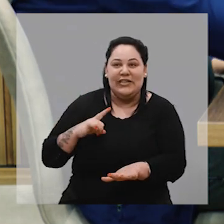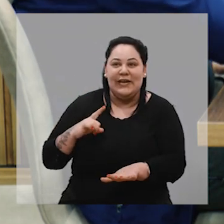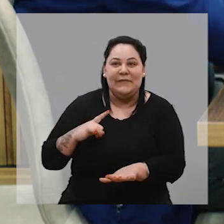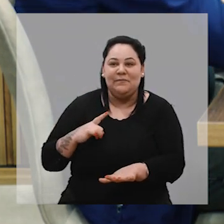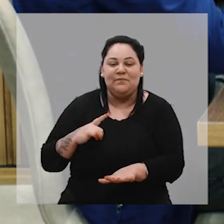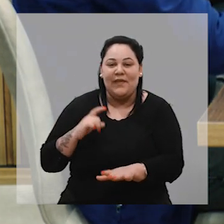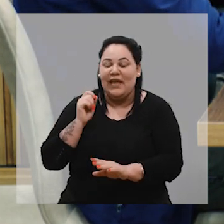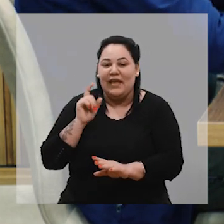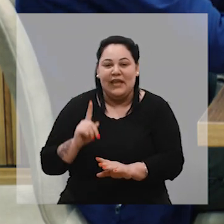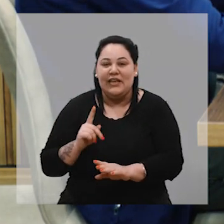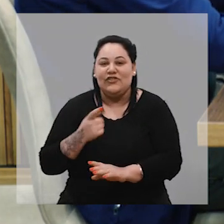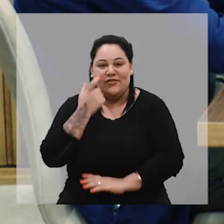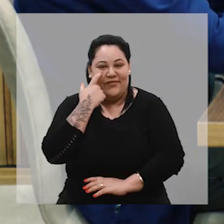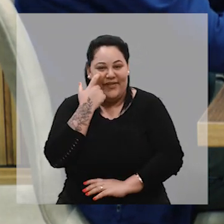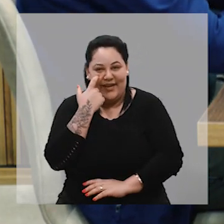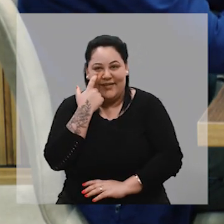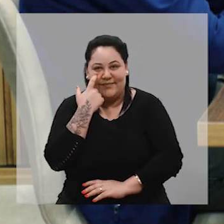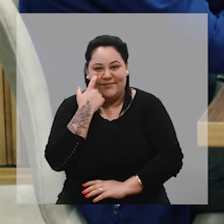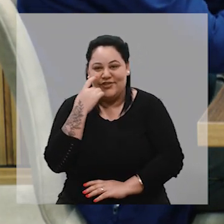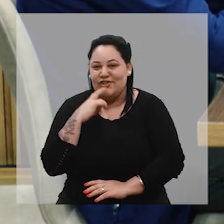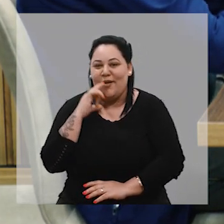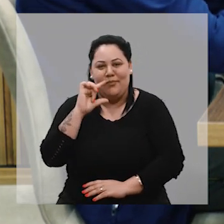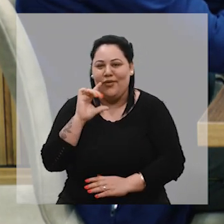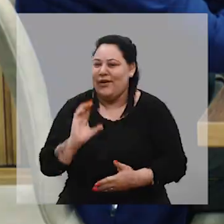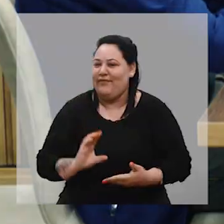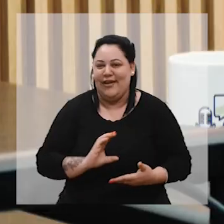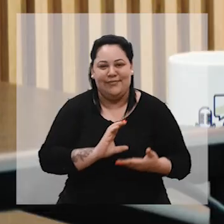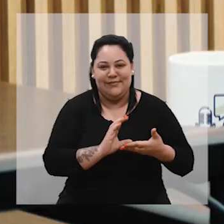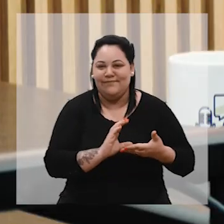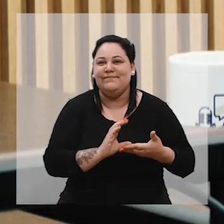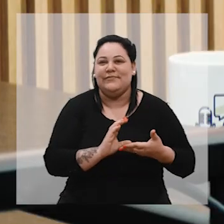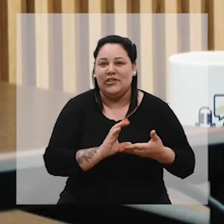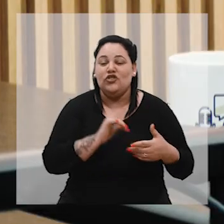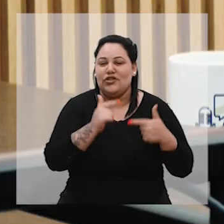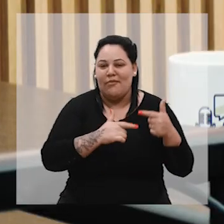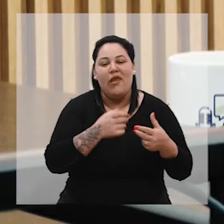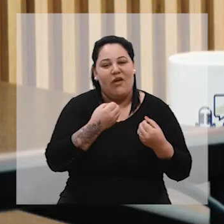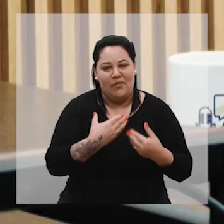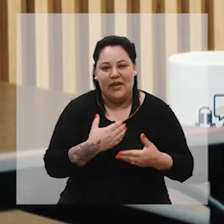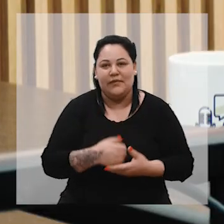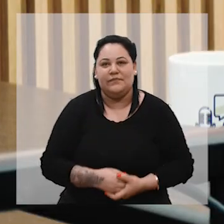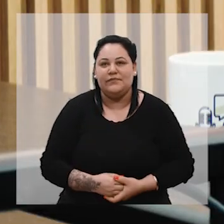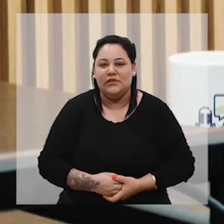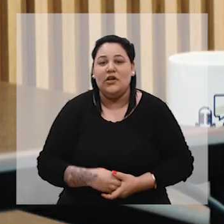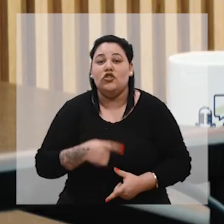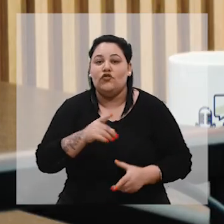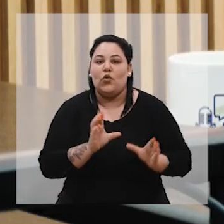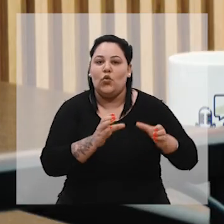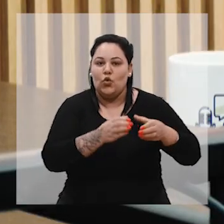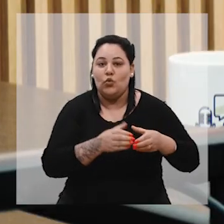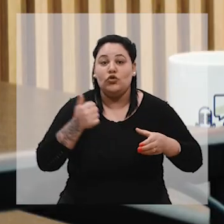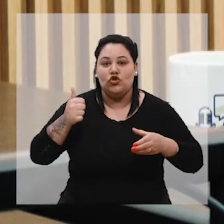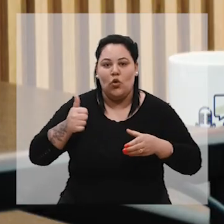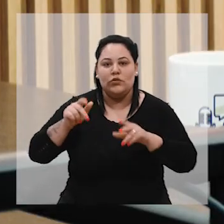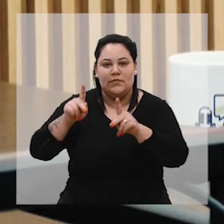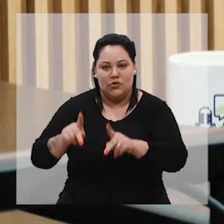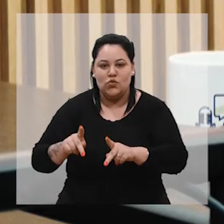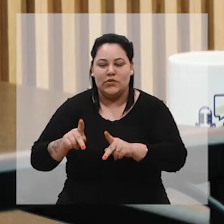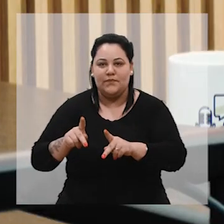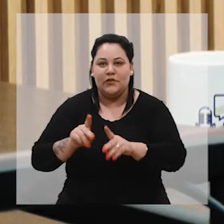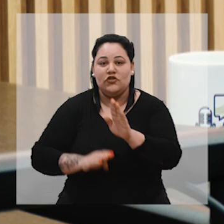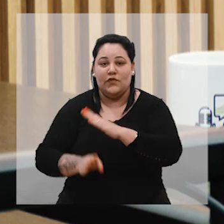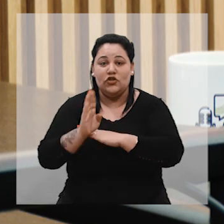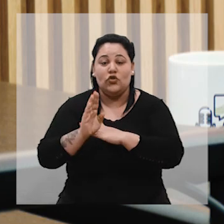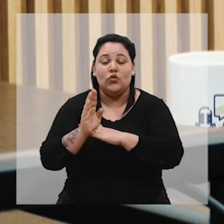época a gente tinha, de quem comanda o futebol, assim, a gente tinha muito pouco investimento, sabe? Muito pouco. Então nós fomos com uma delegação de